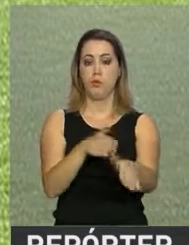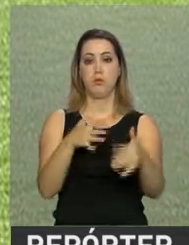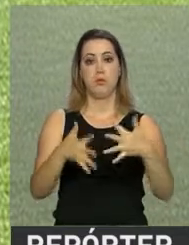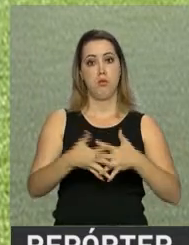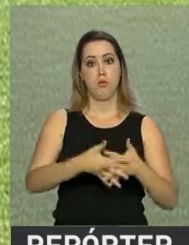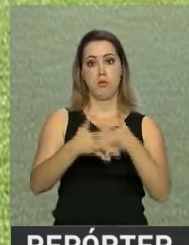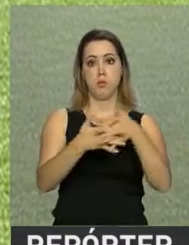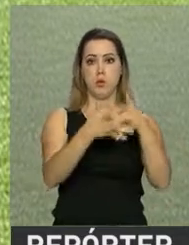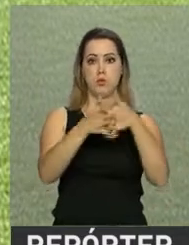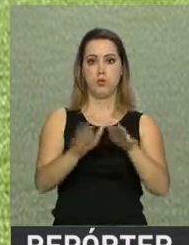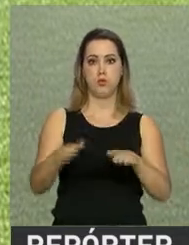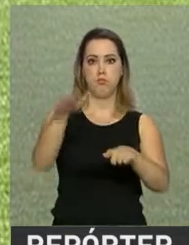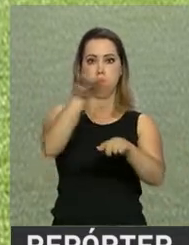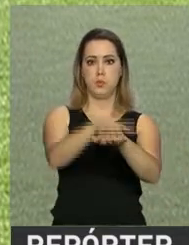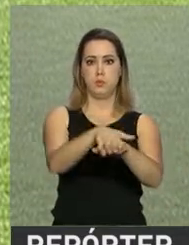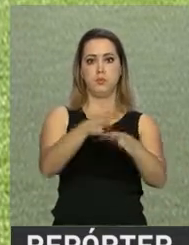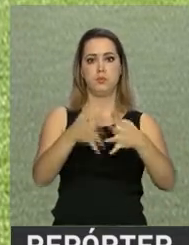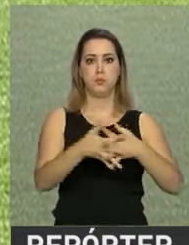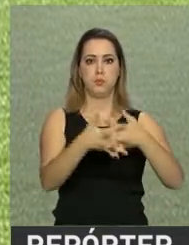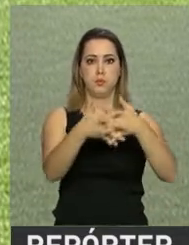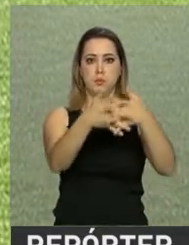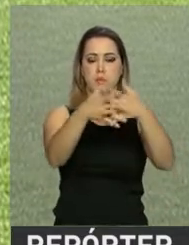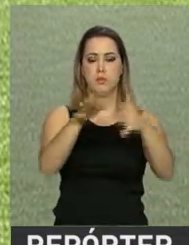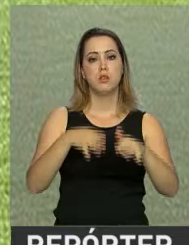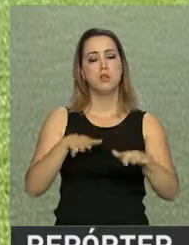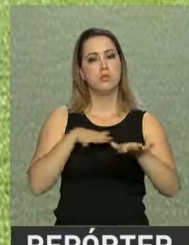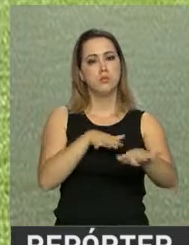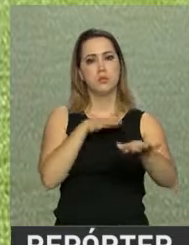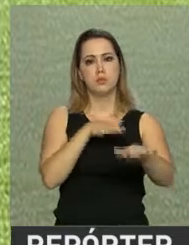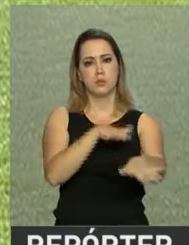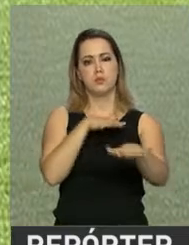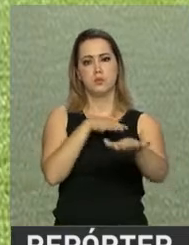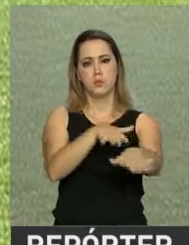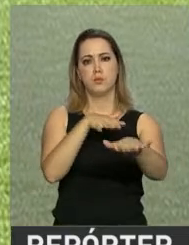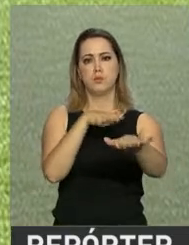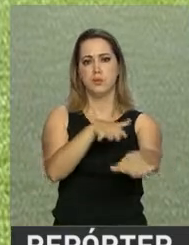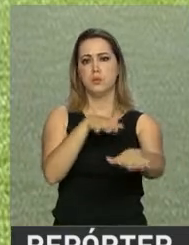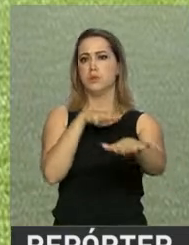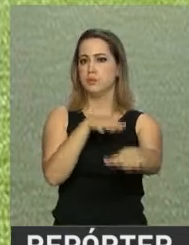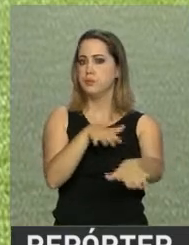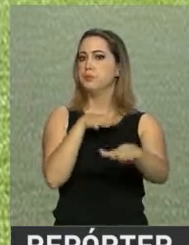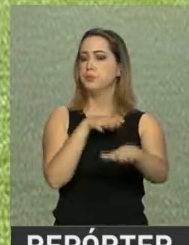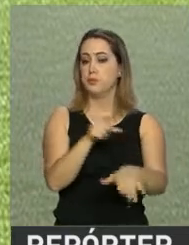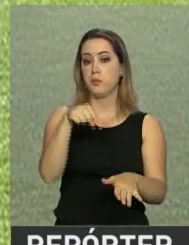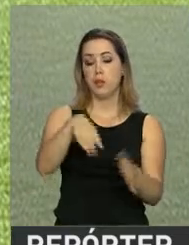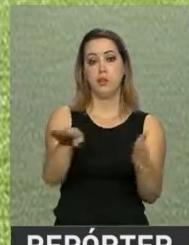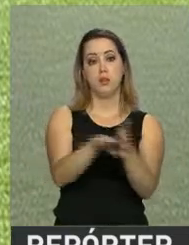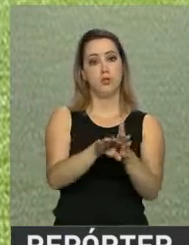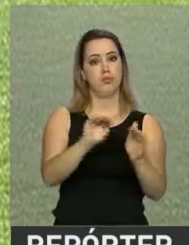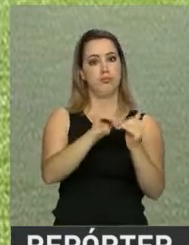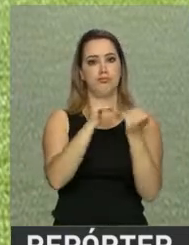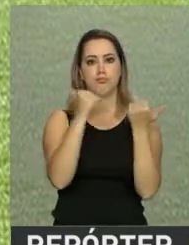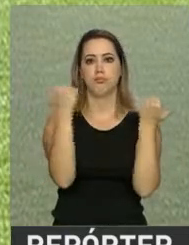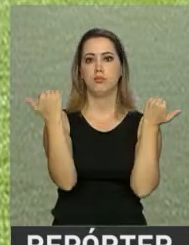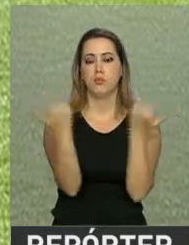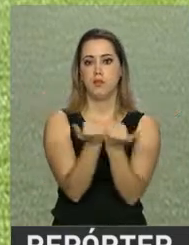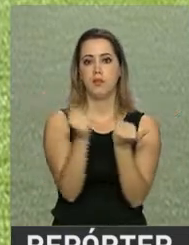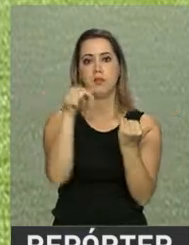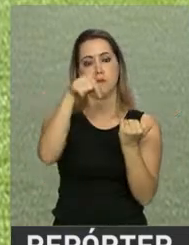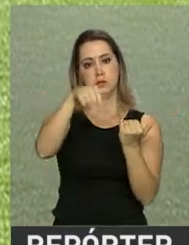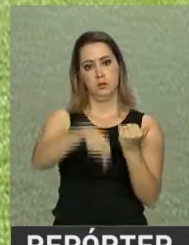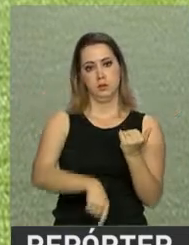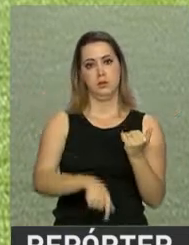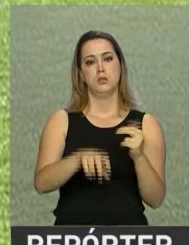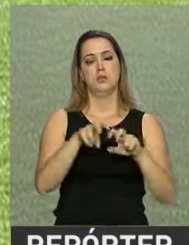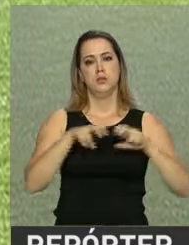caminhões e vão seguir em carreata, num cortejo, até aqui o estádio da Chapecoense. Esse trajeto é de